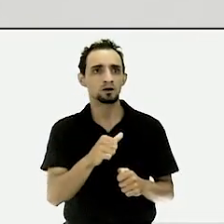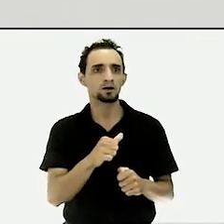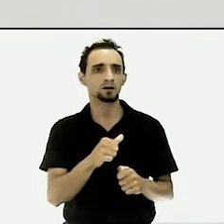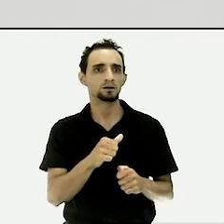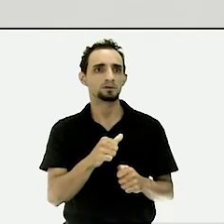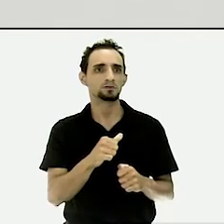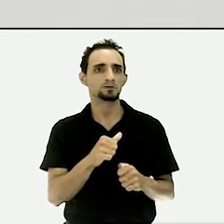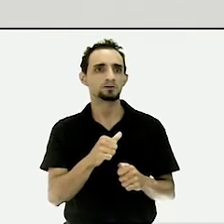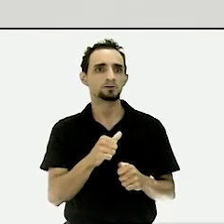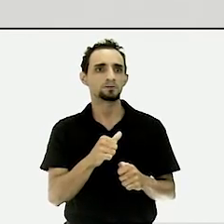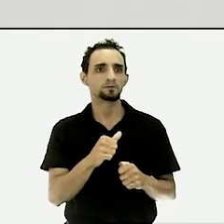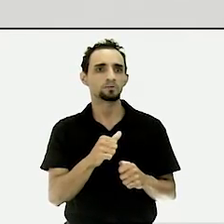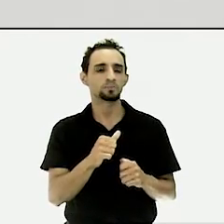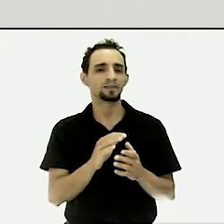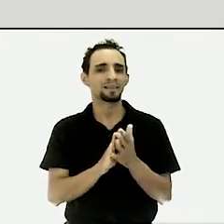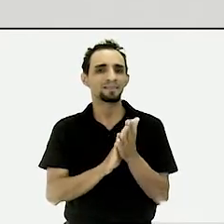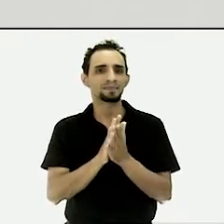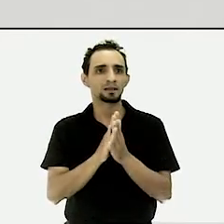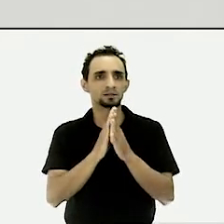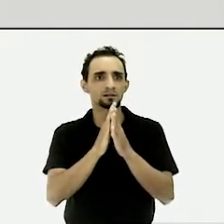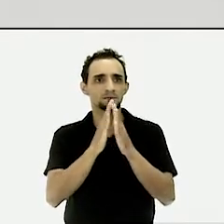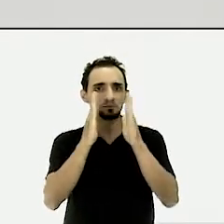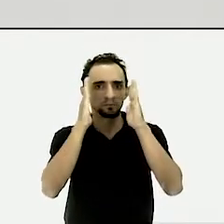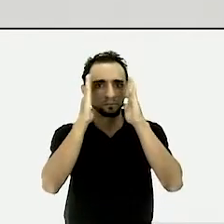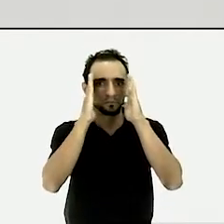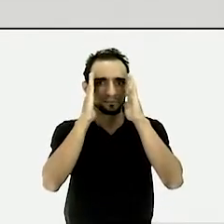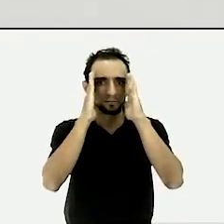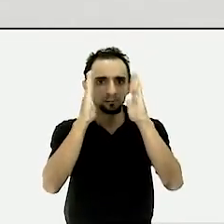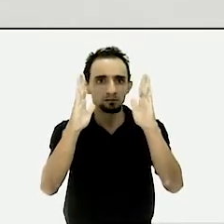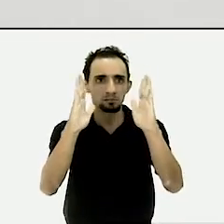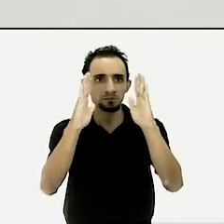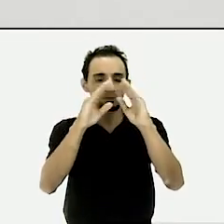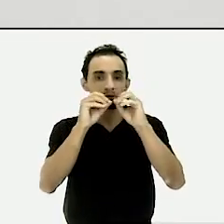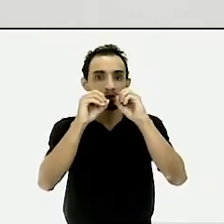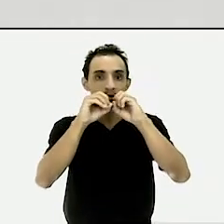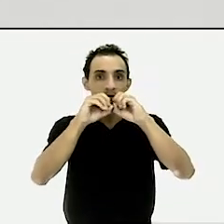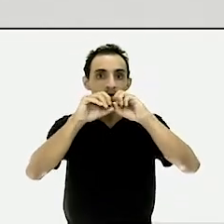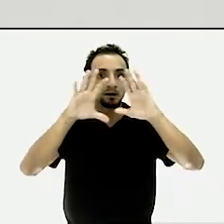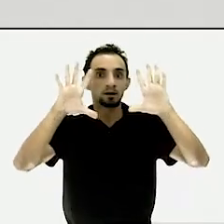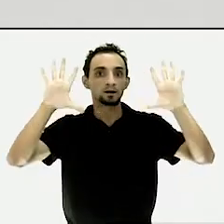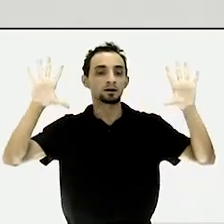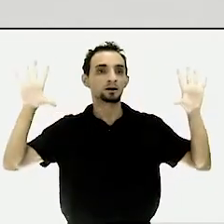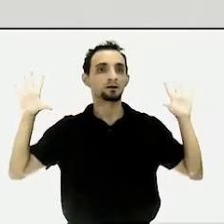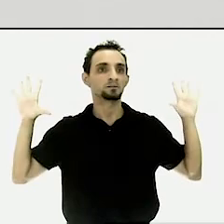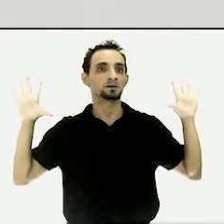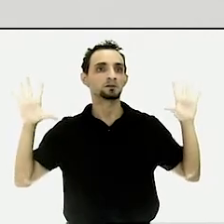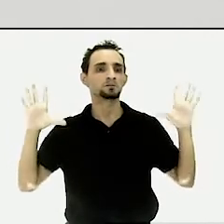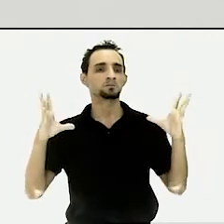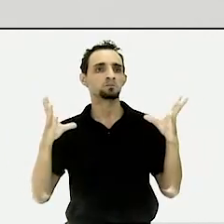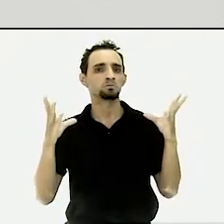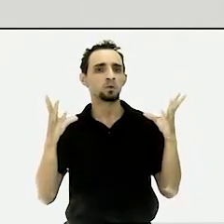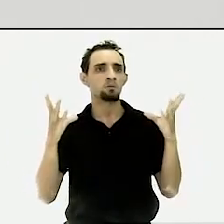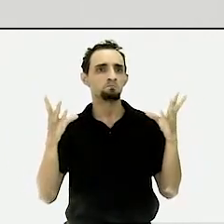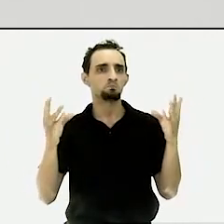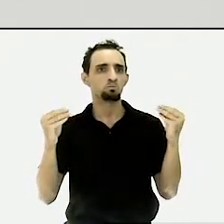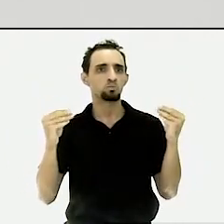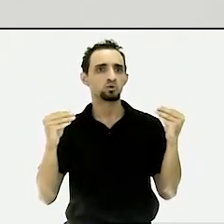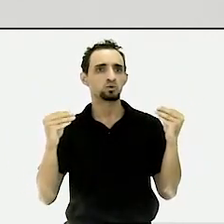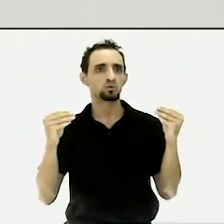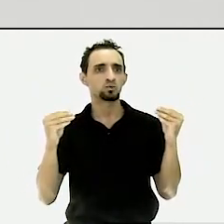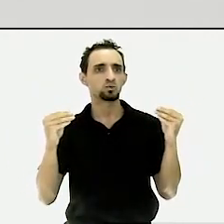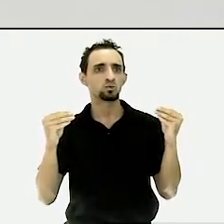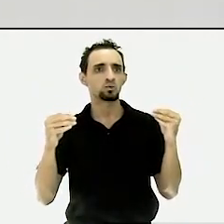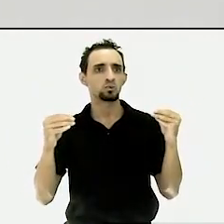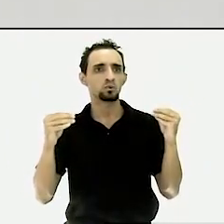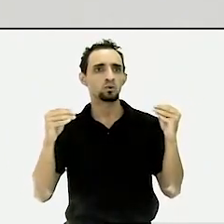falei, estamos aqui à disposição. Nós temos 12 homens aqui. Eu agradeço muito vocês terem assinado essa moção de repúdio. E vocês